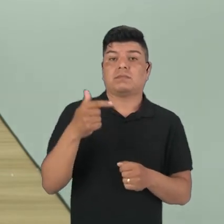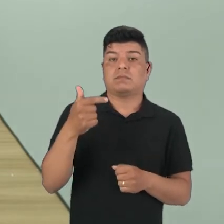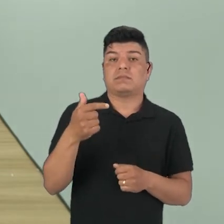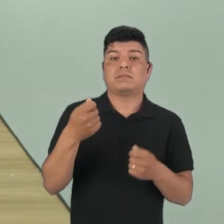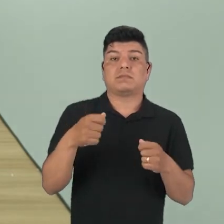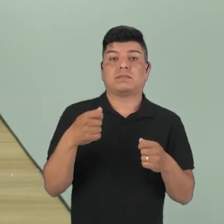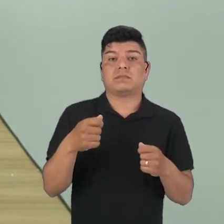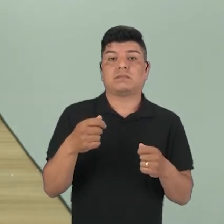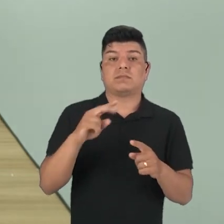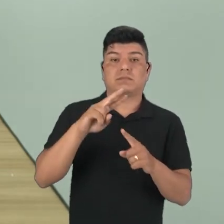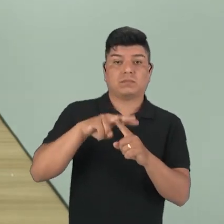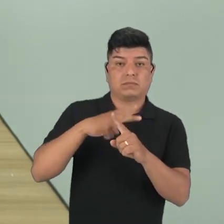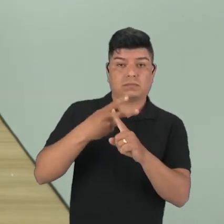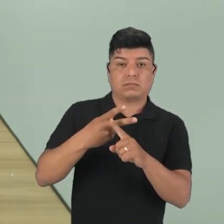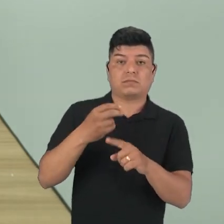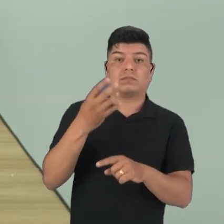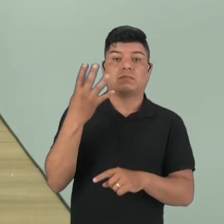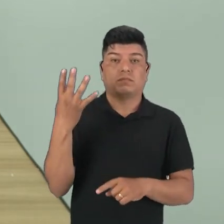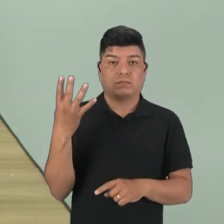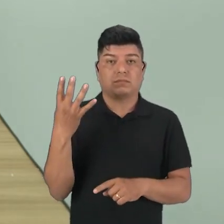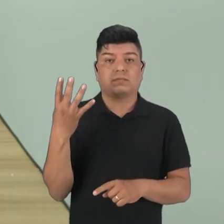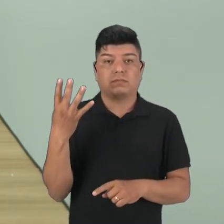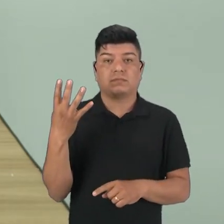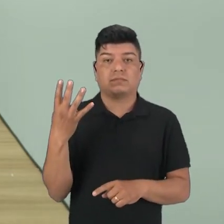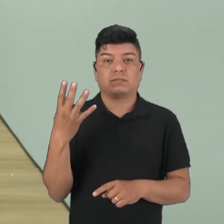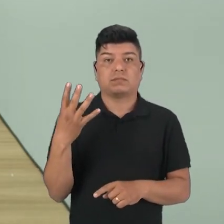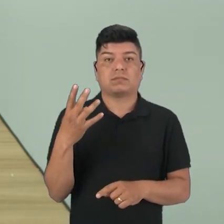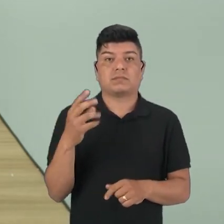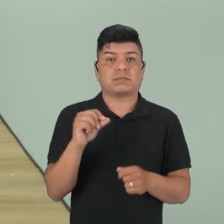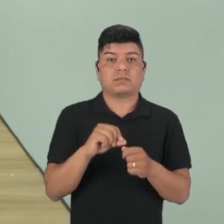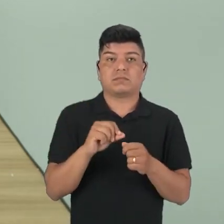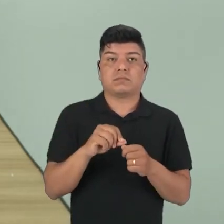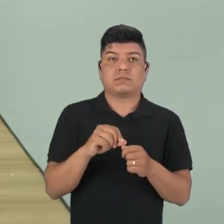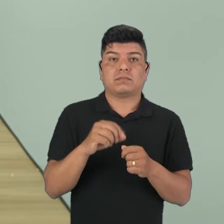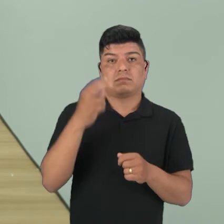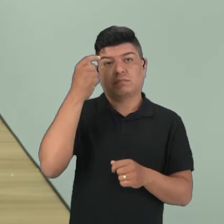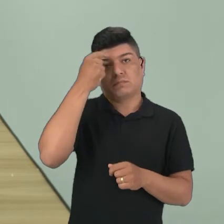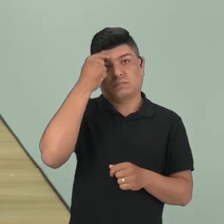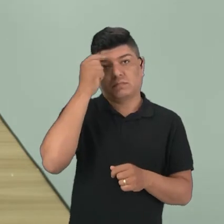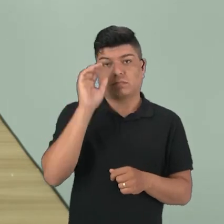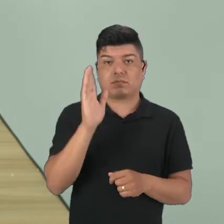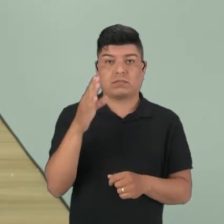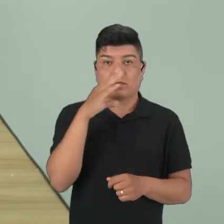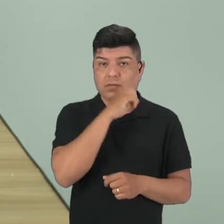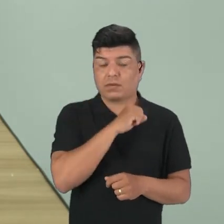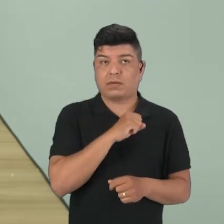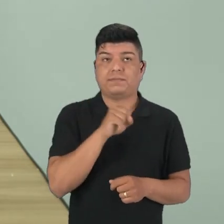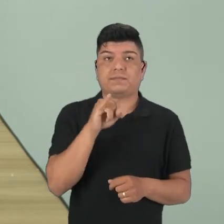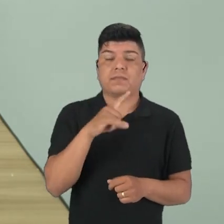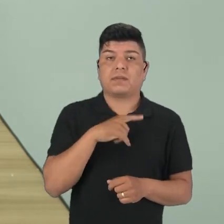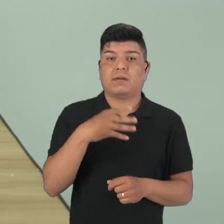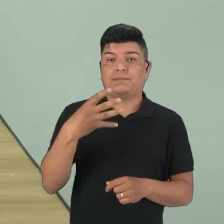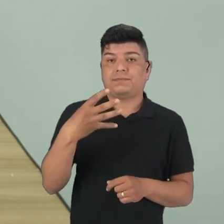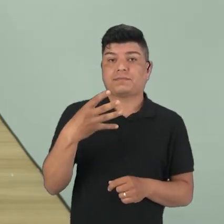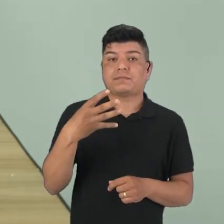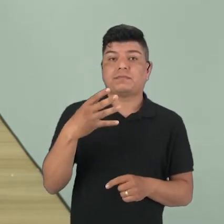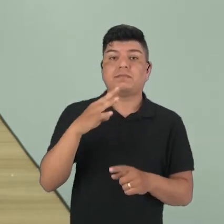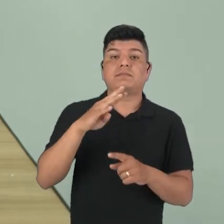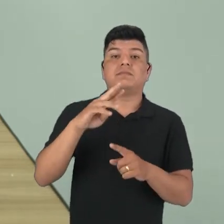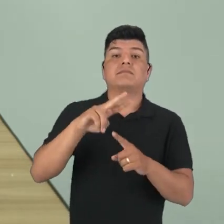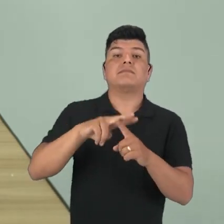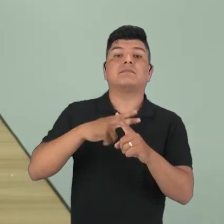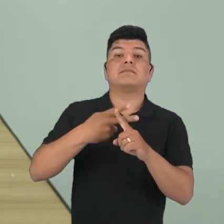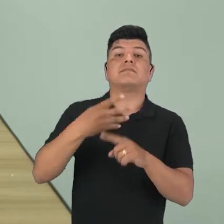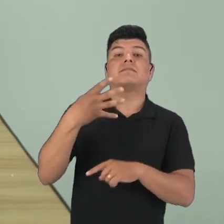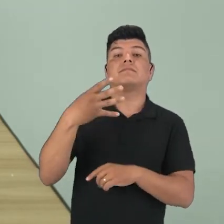não vou precisar do dobro da quantidade. Então, aqui eu posso fazer um cálculo mental, certo? Se eu tenho 4, qual é o dobro de